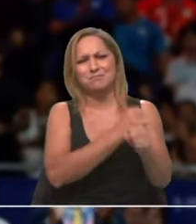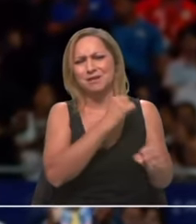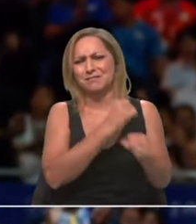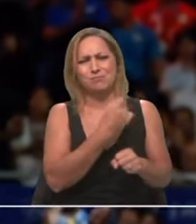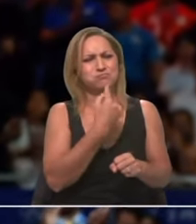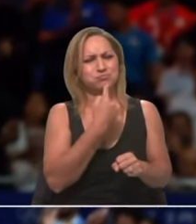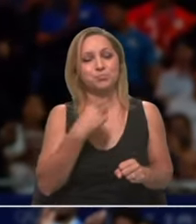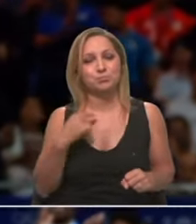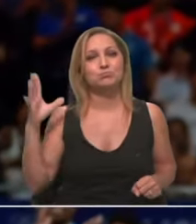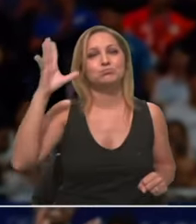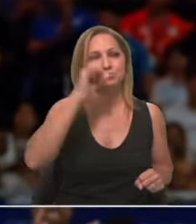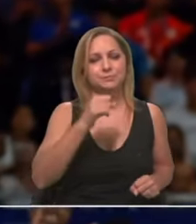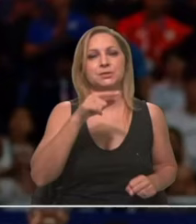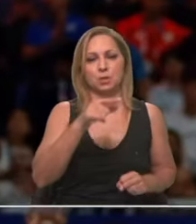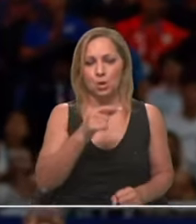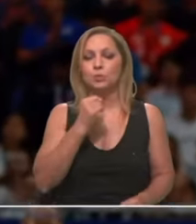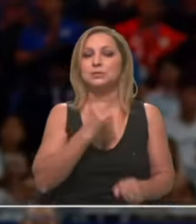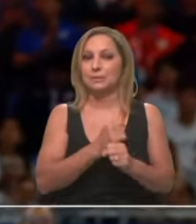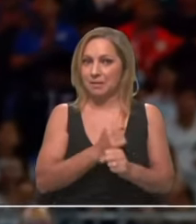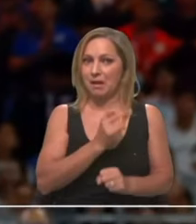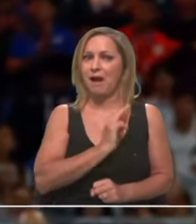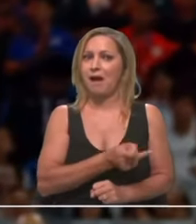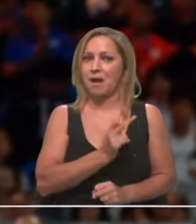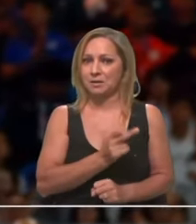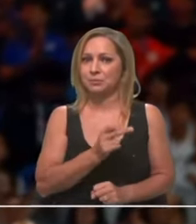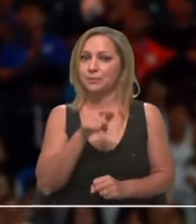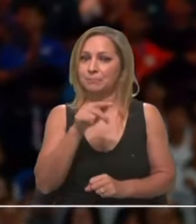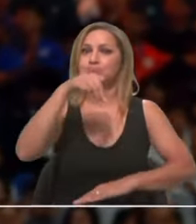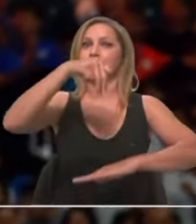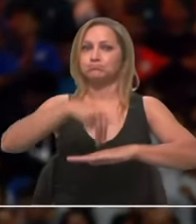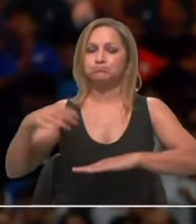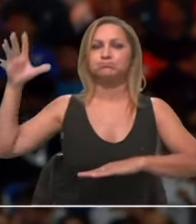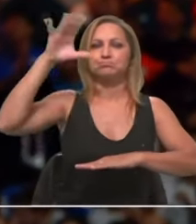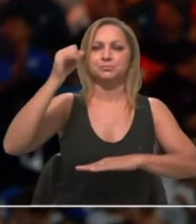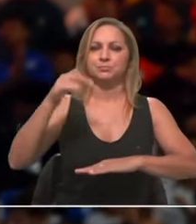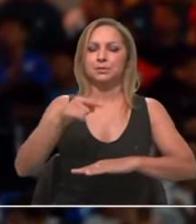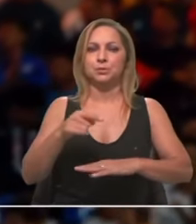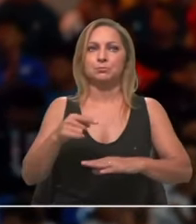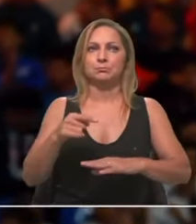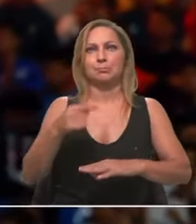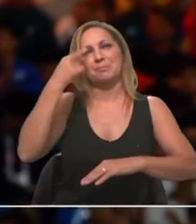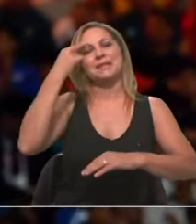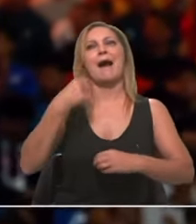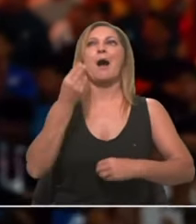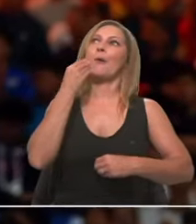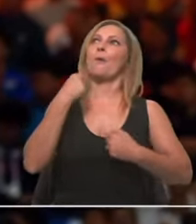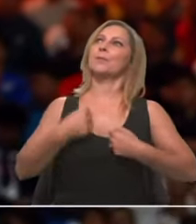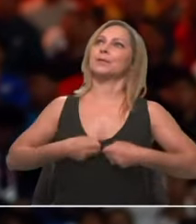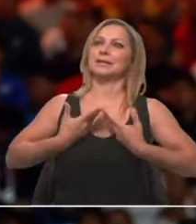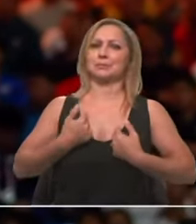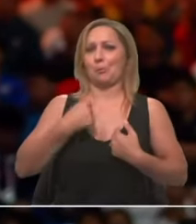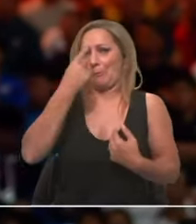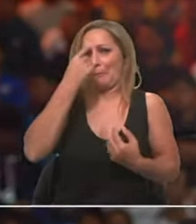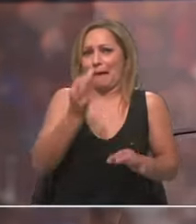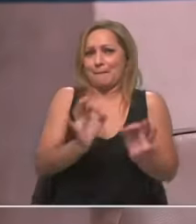tudo nos últimos anos para estar naquele momento, mas nunca o tinha vivido, não me preparei para a reação, não me preparei para o momento a seguir,